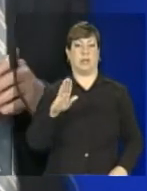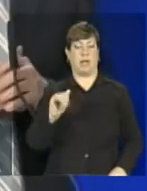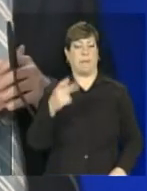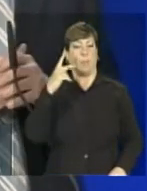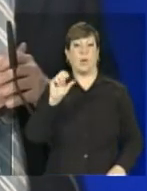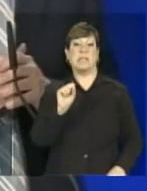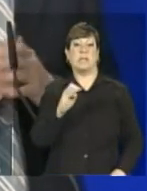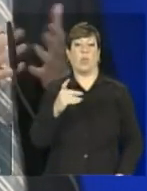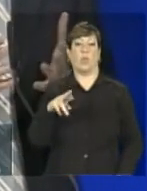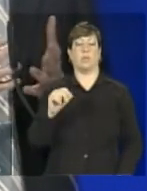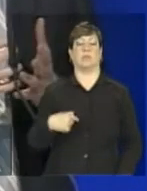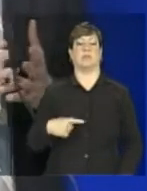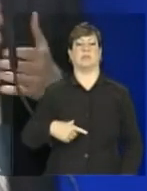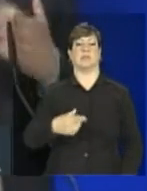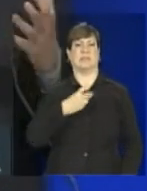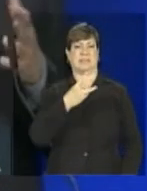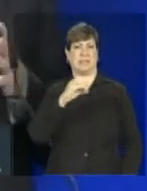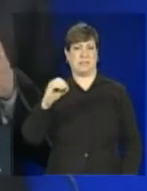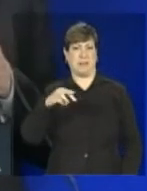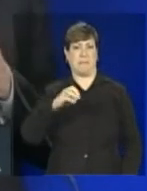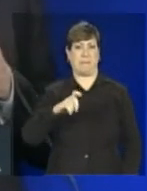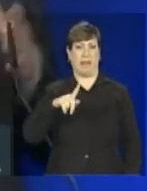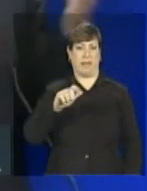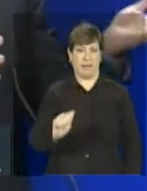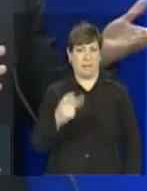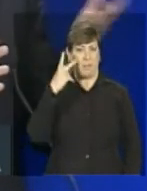300 megahertz por segundo.